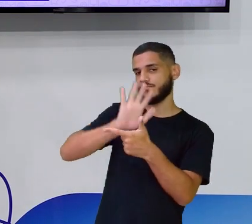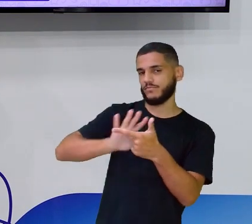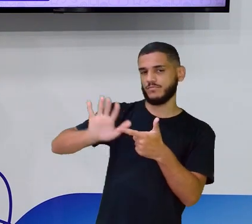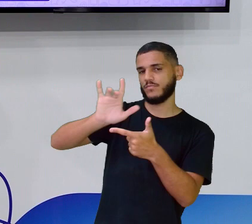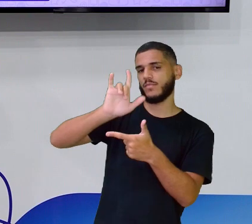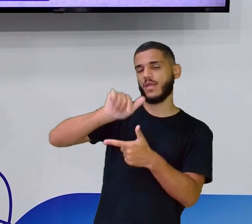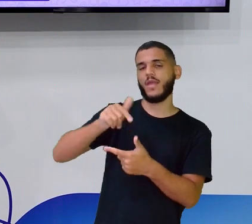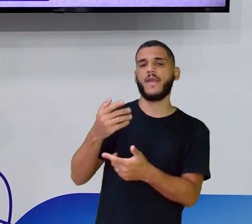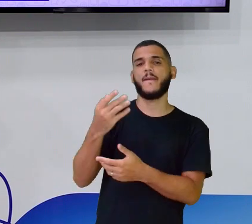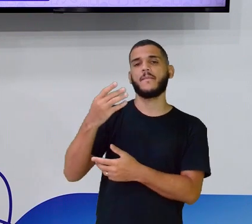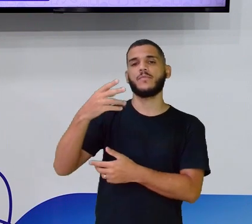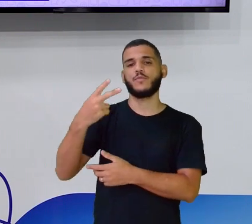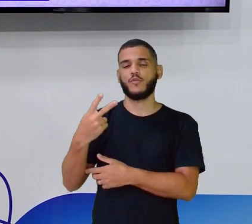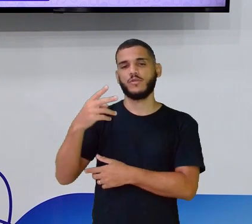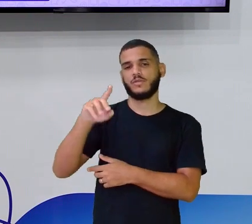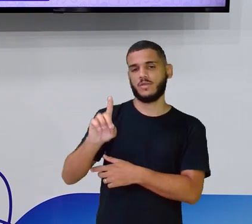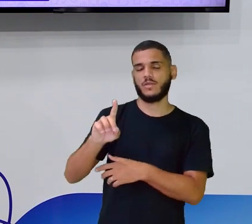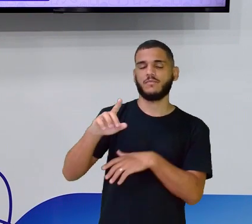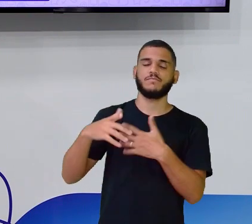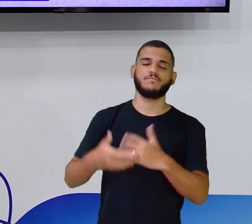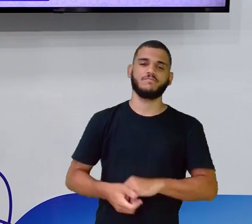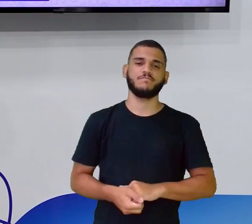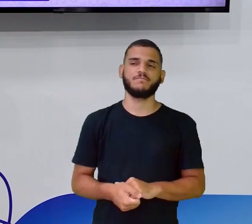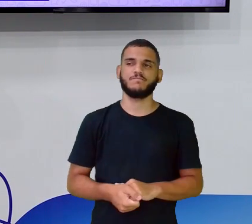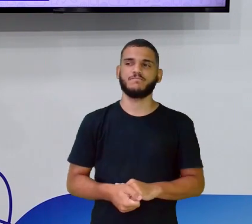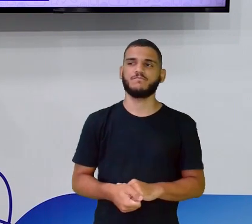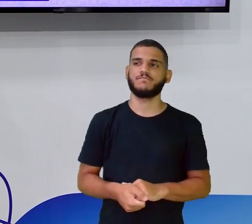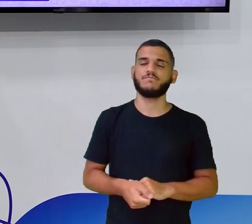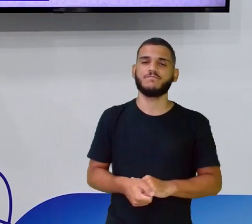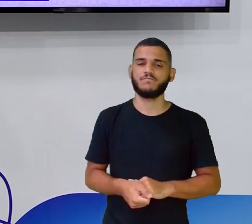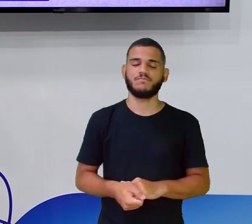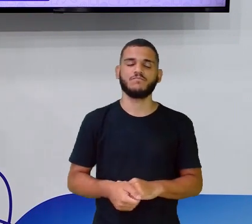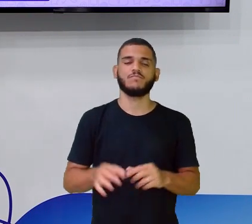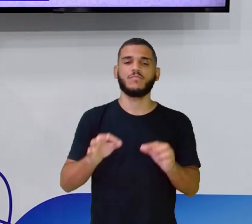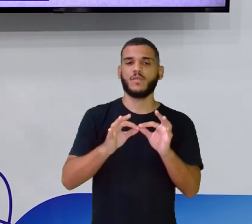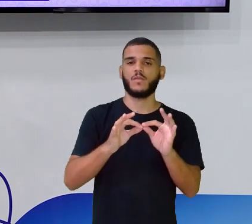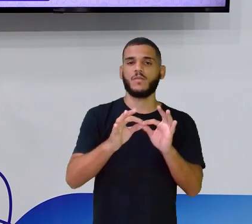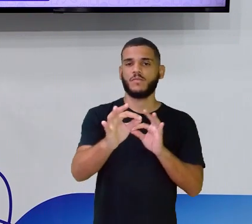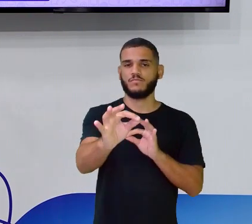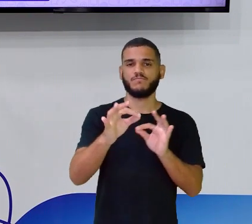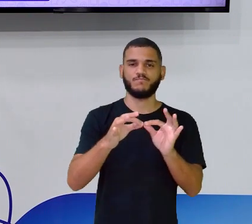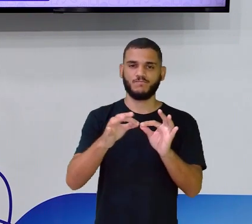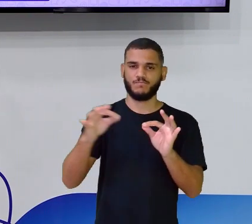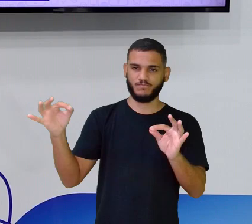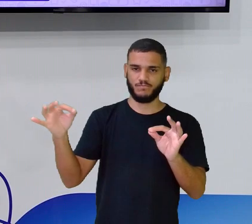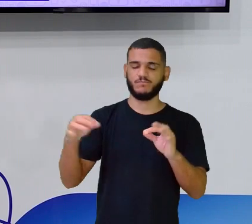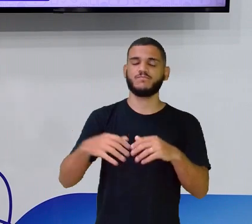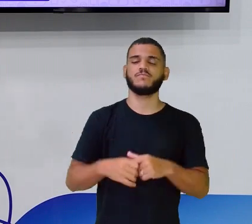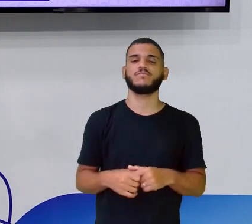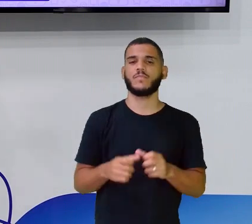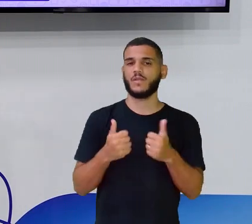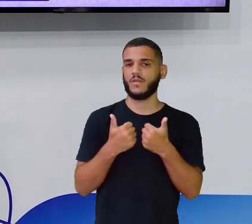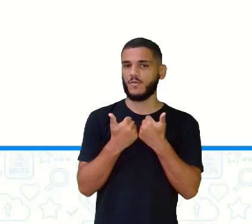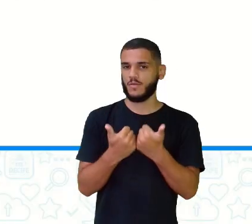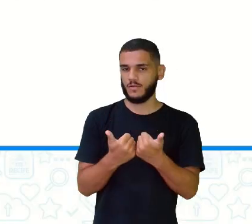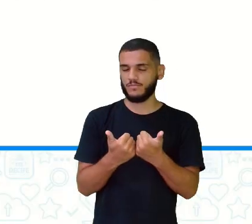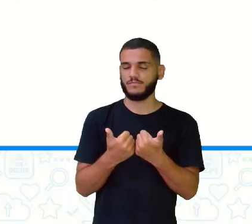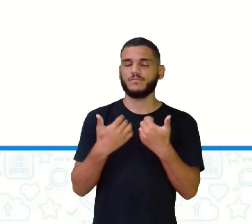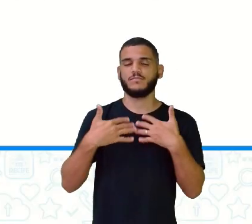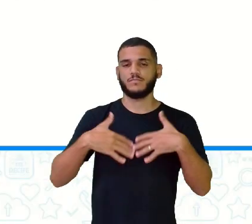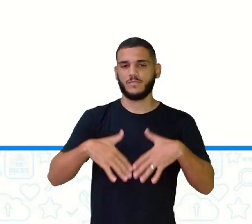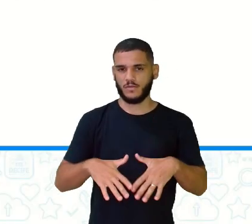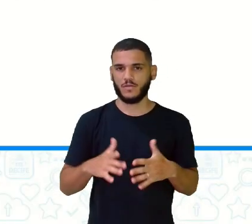São bidimensionais, duas dimensões, largura e comprimento. Tranquilo?